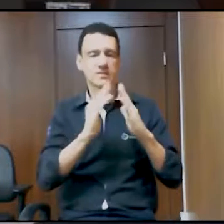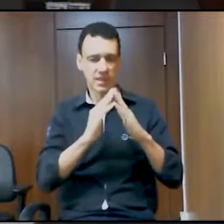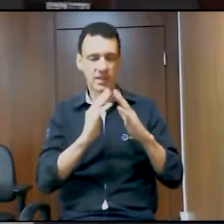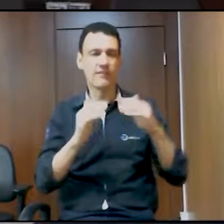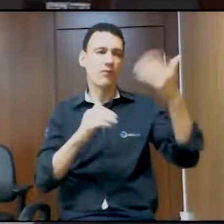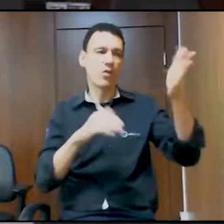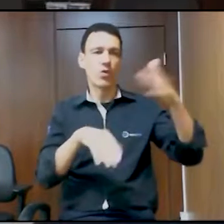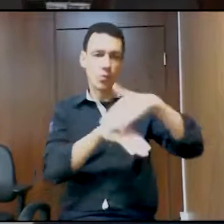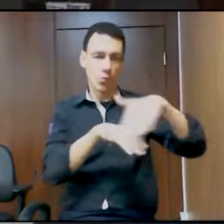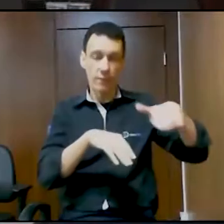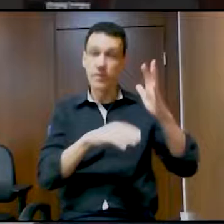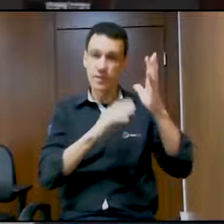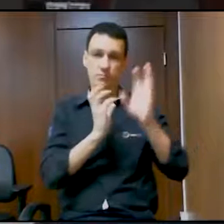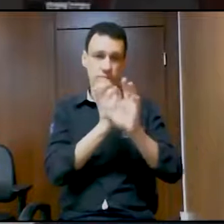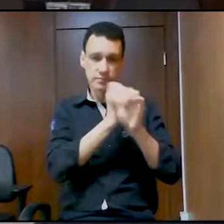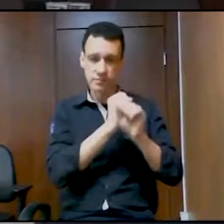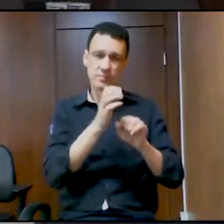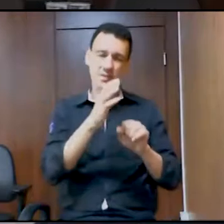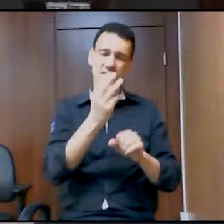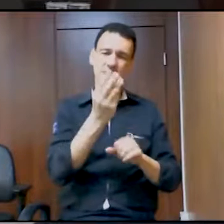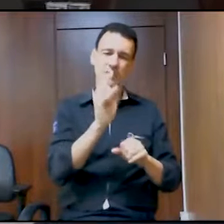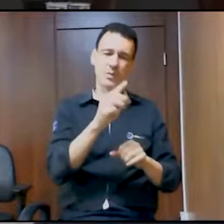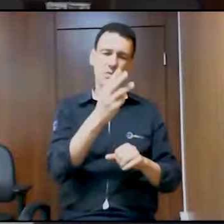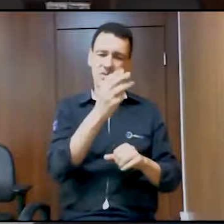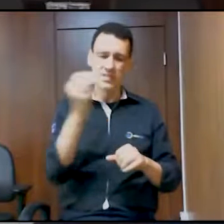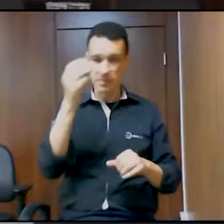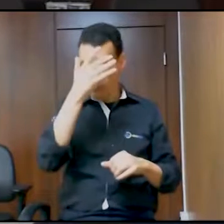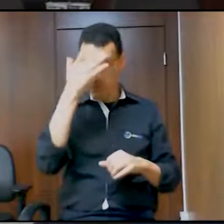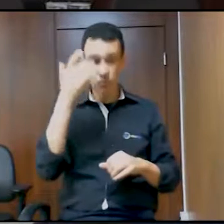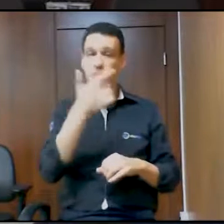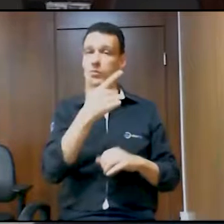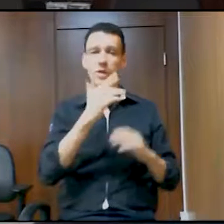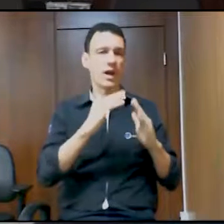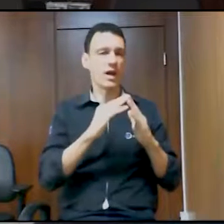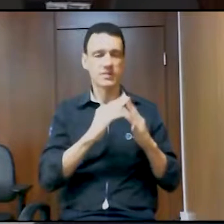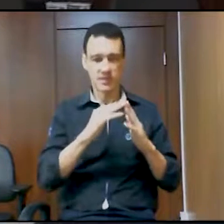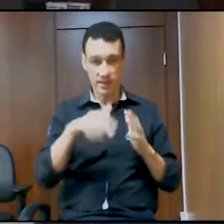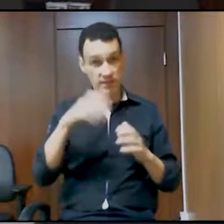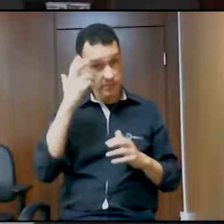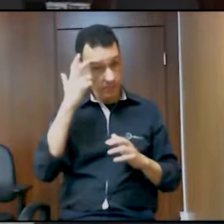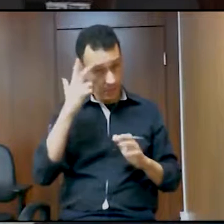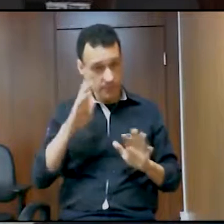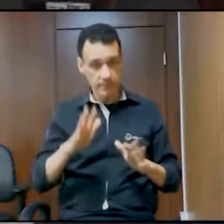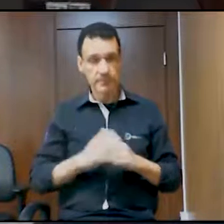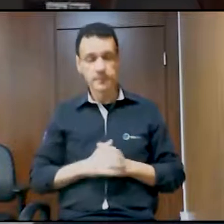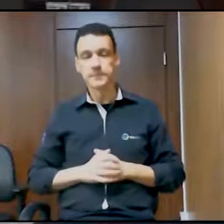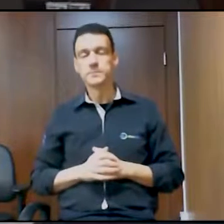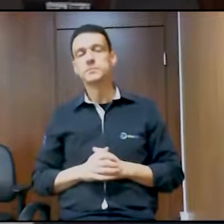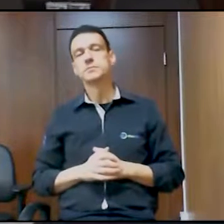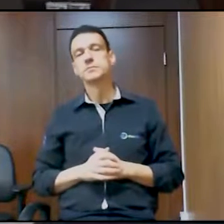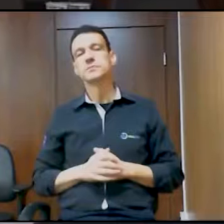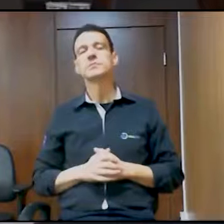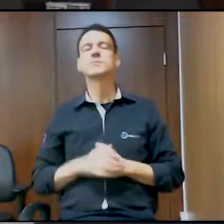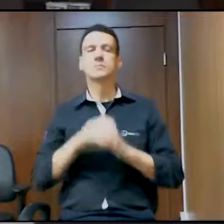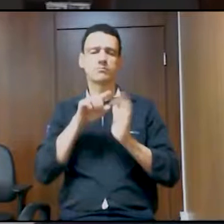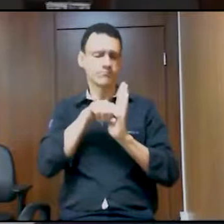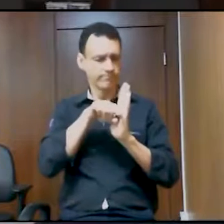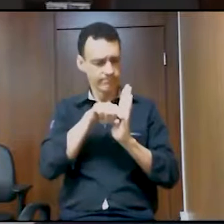contou 3.300 pessoas em situação de rua na cidade. Esse estudo confirmou algumas coisas que